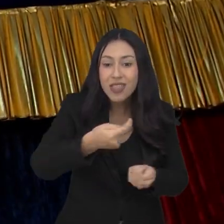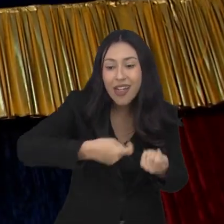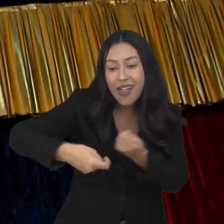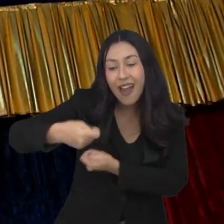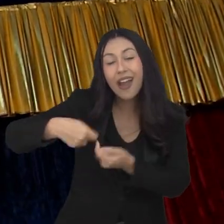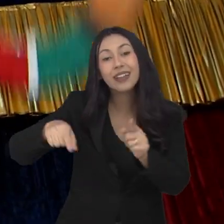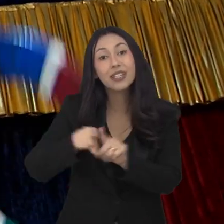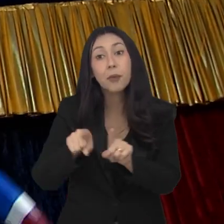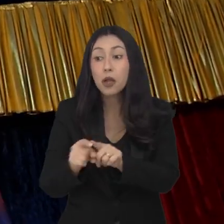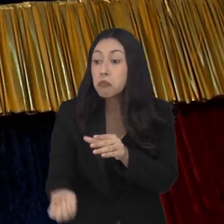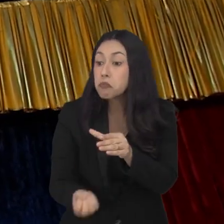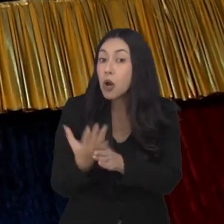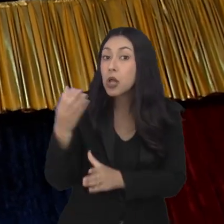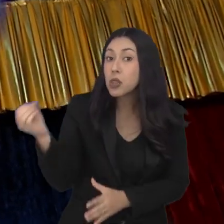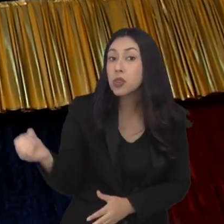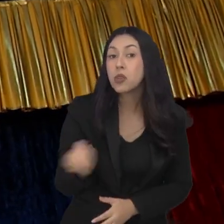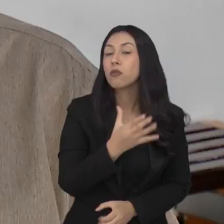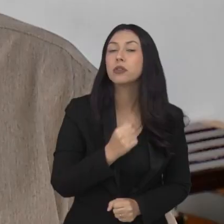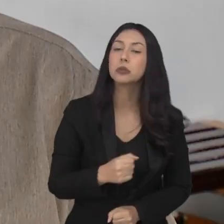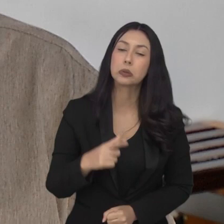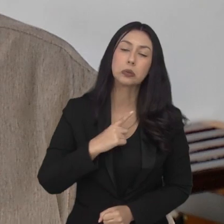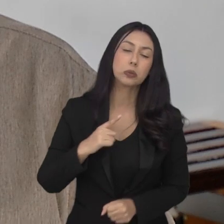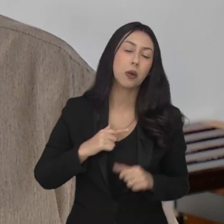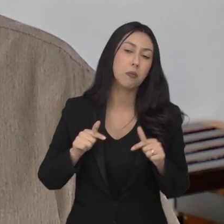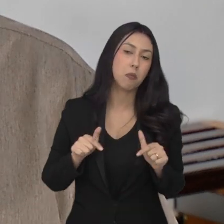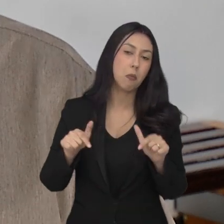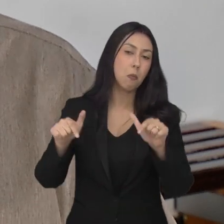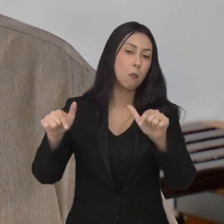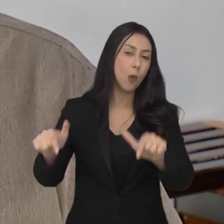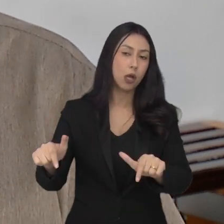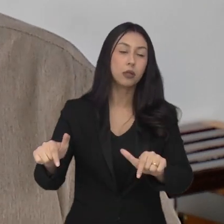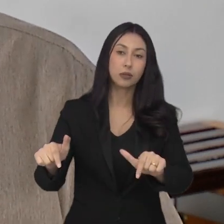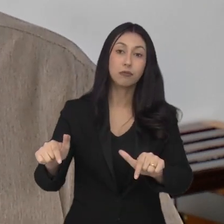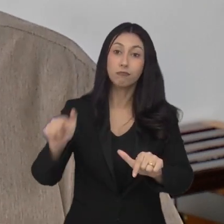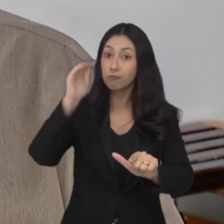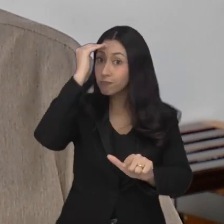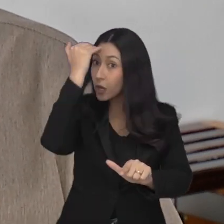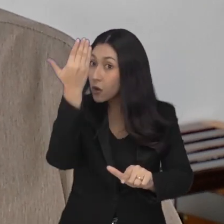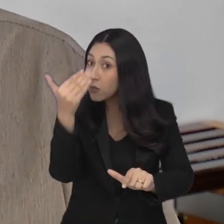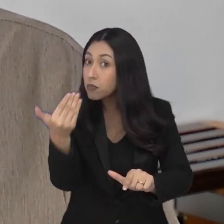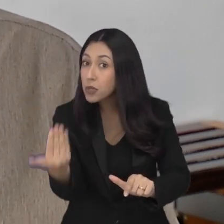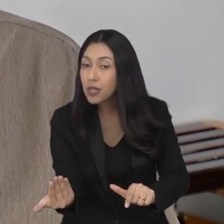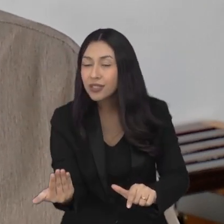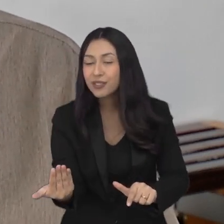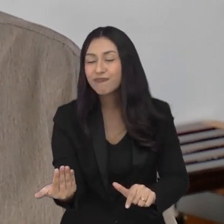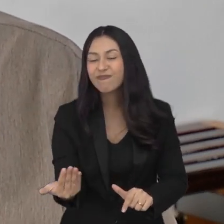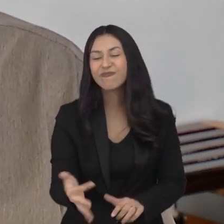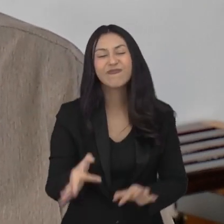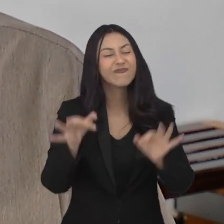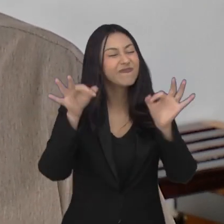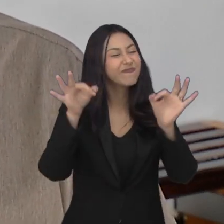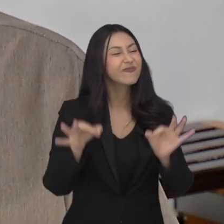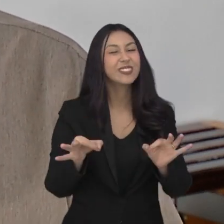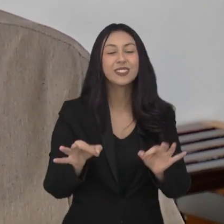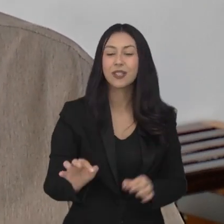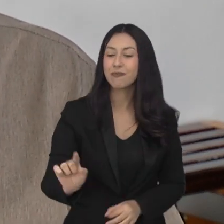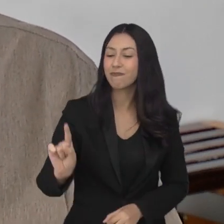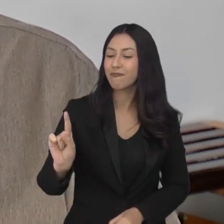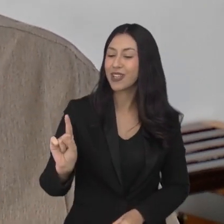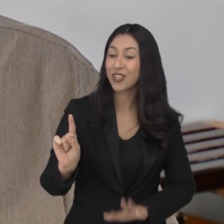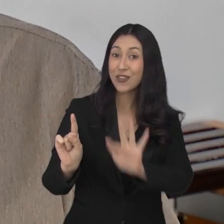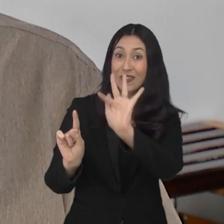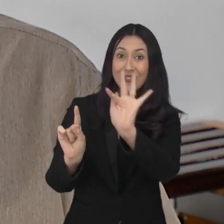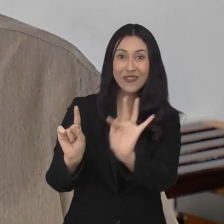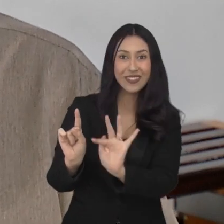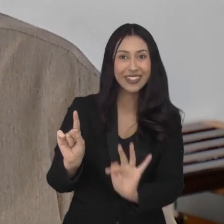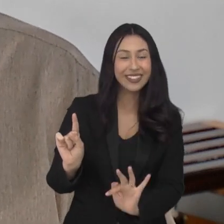dos negócios e a criação de novos. Vai ter uma medalha, um diploma, e essa pessoa, tenho certeza, que